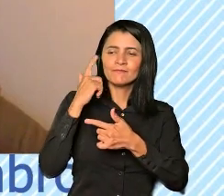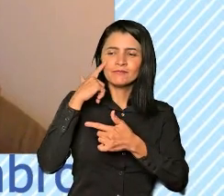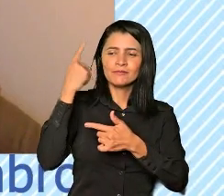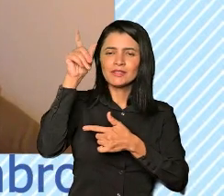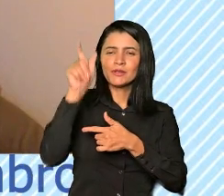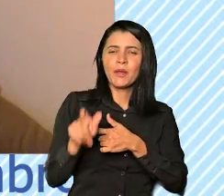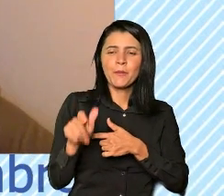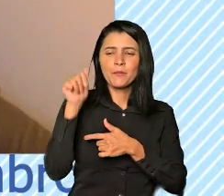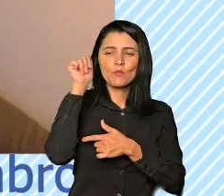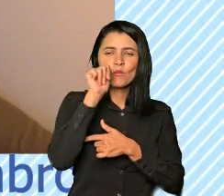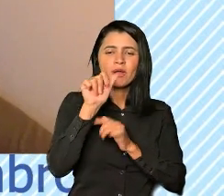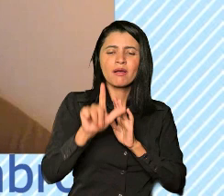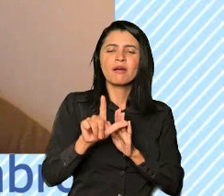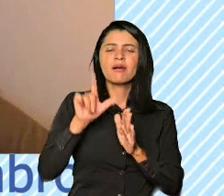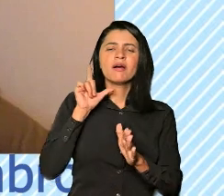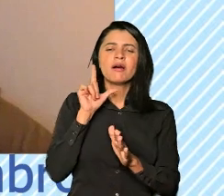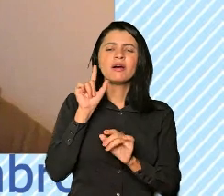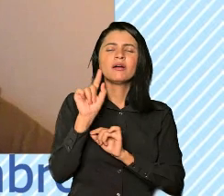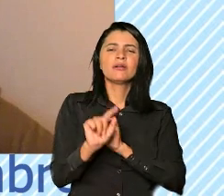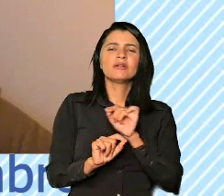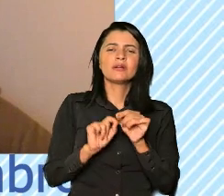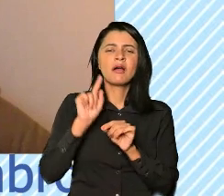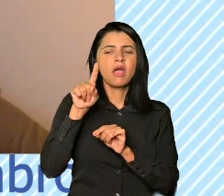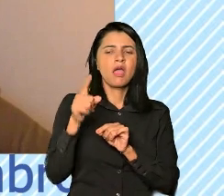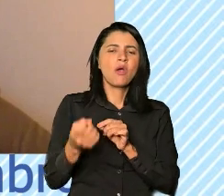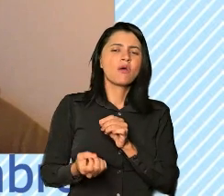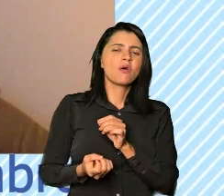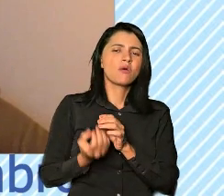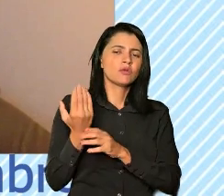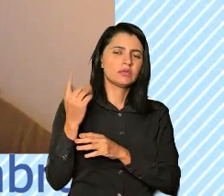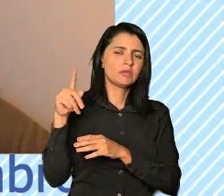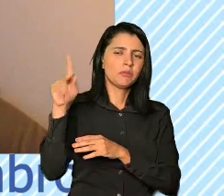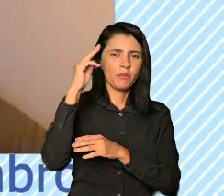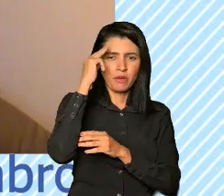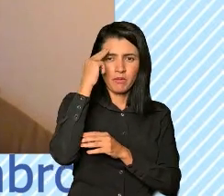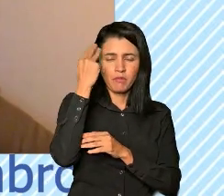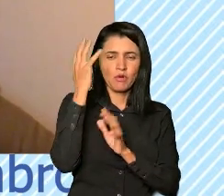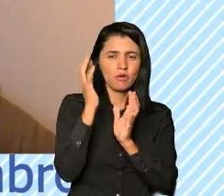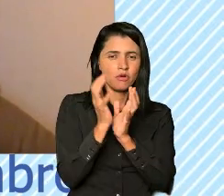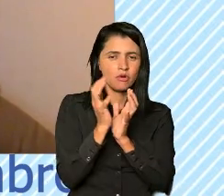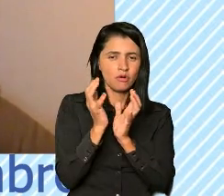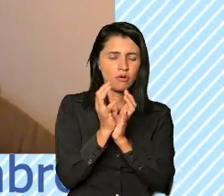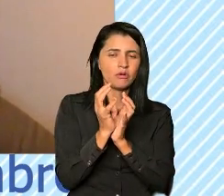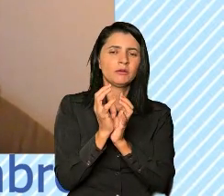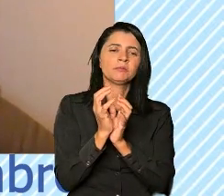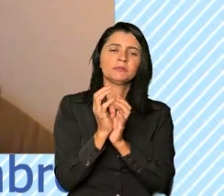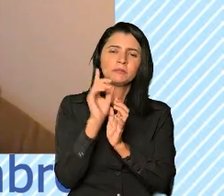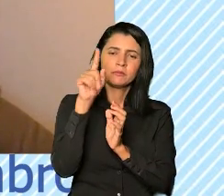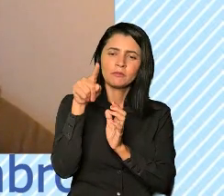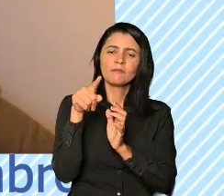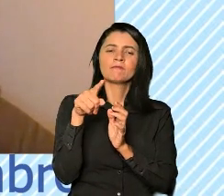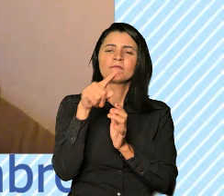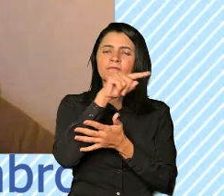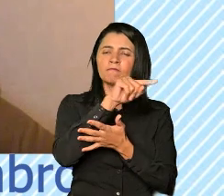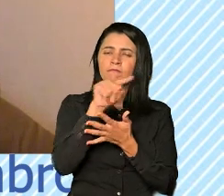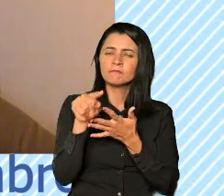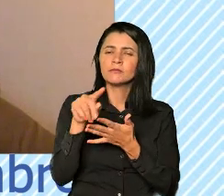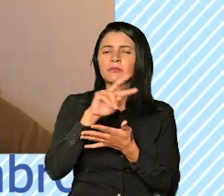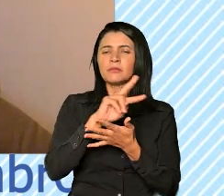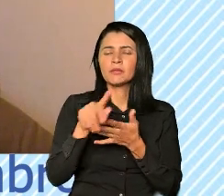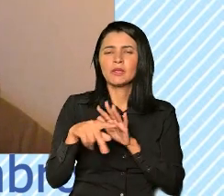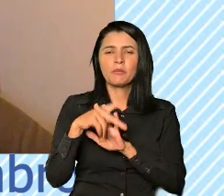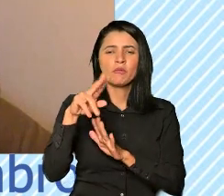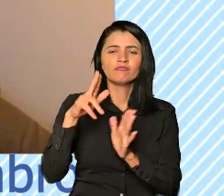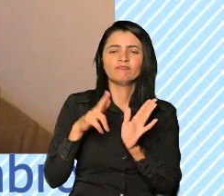mulheres, mas antes de tudo é uma construção social dessa memória coletiva, né? Que é imbuída dessas forças